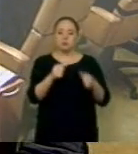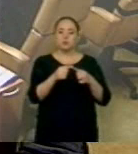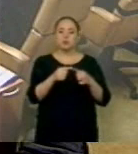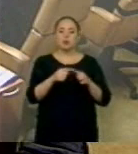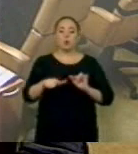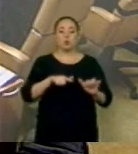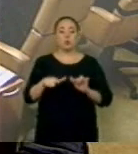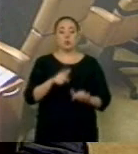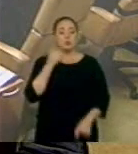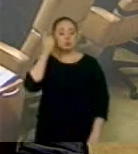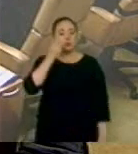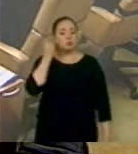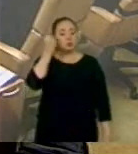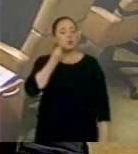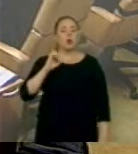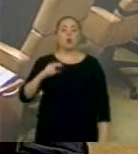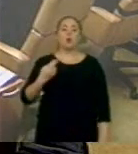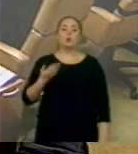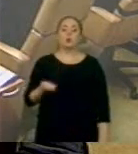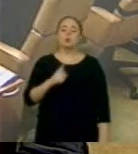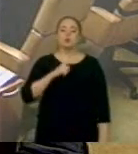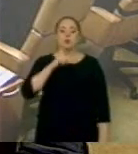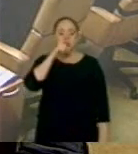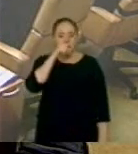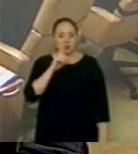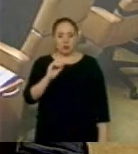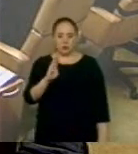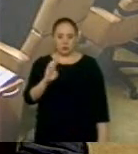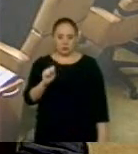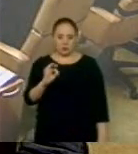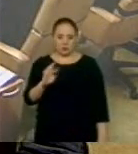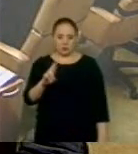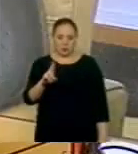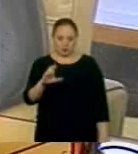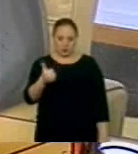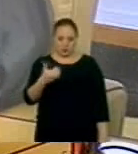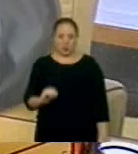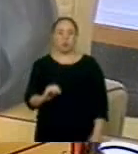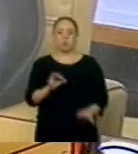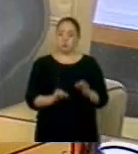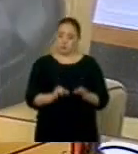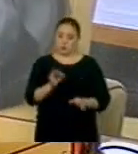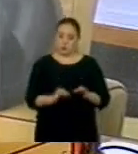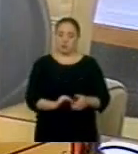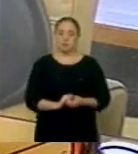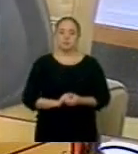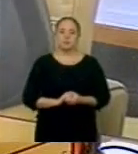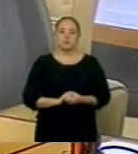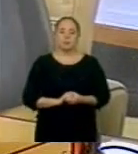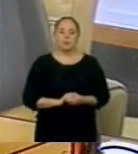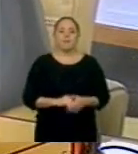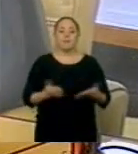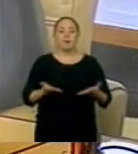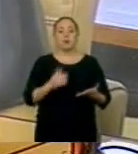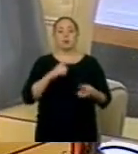do parlamentar ou quando houver risco de obstrução à justiça. Vamos agora, pois, às